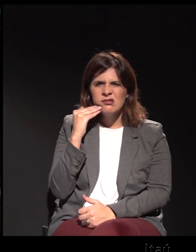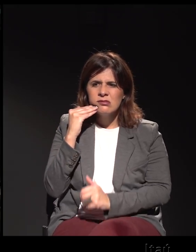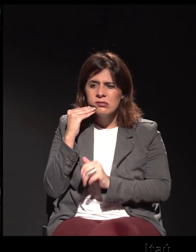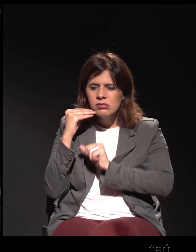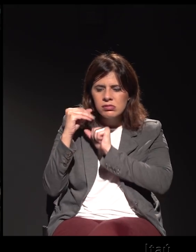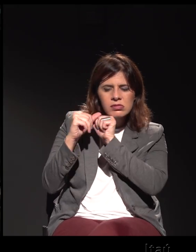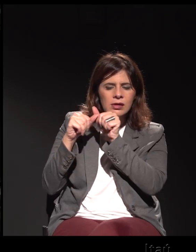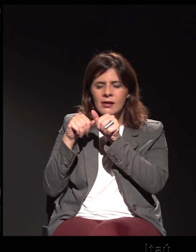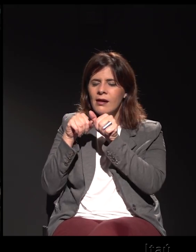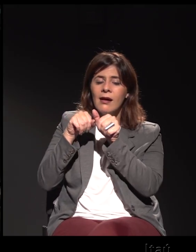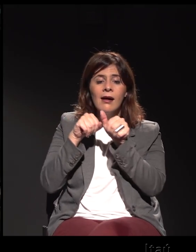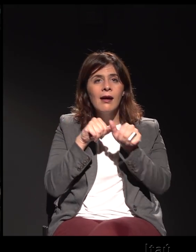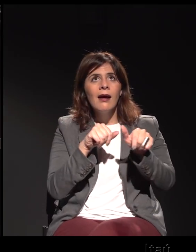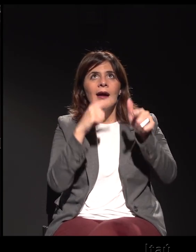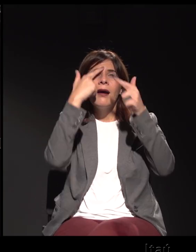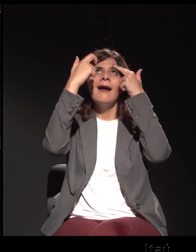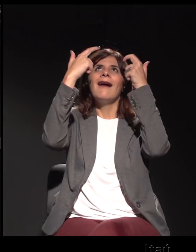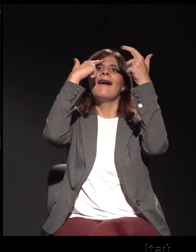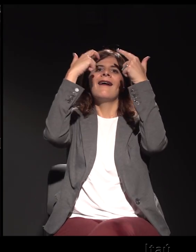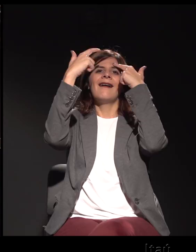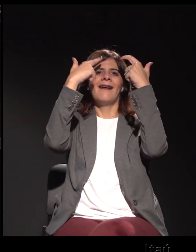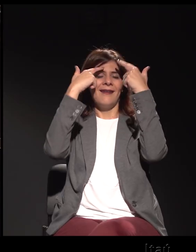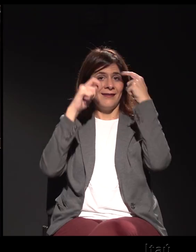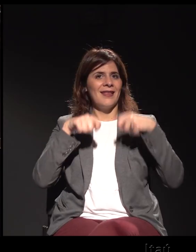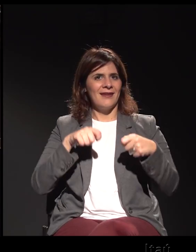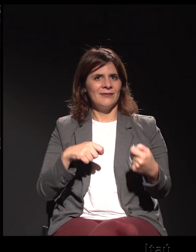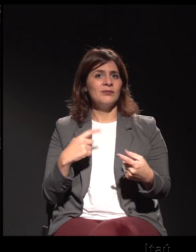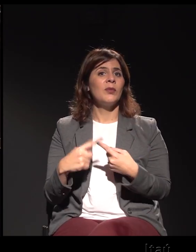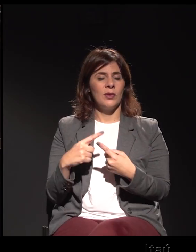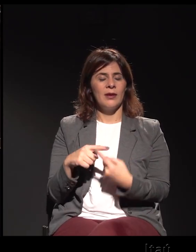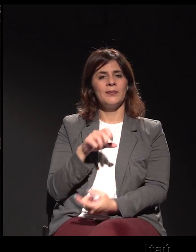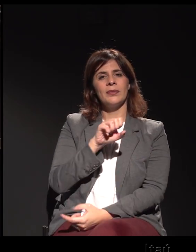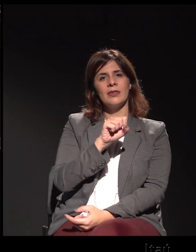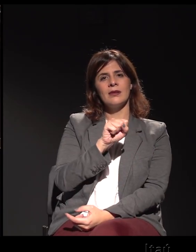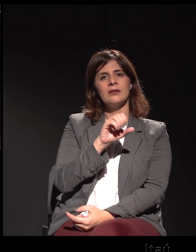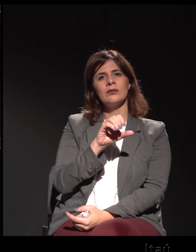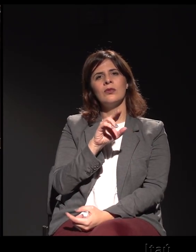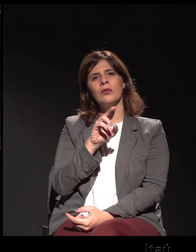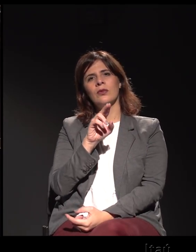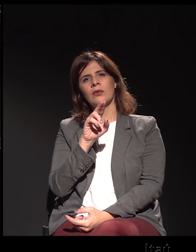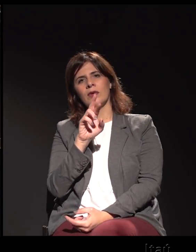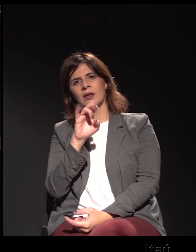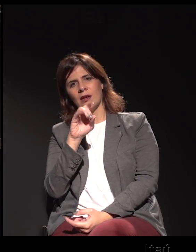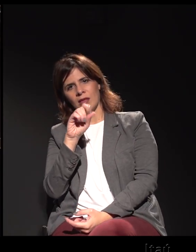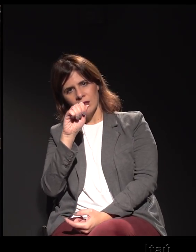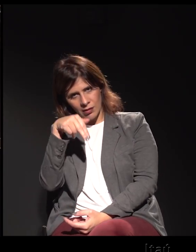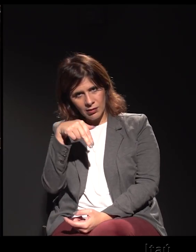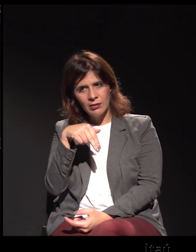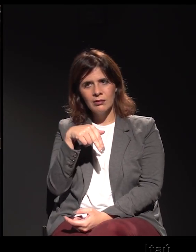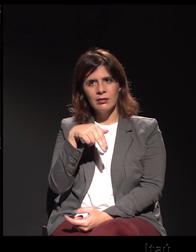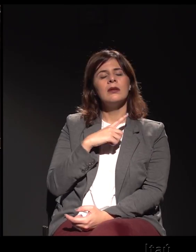desagradável num caminho, de repente, criativo? Porque eu digo isso porque Sucuridã ele